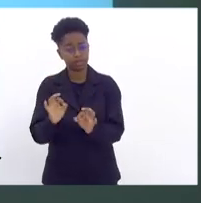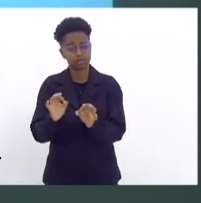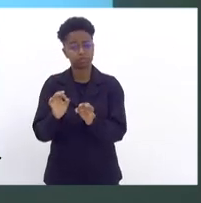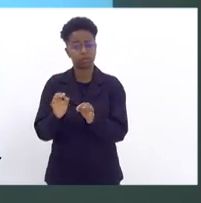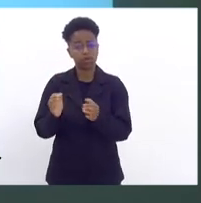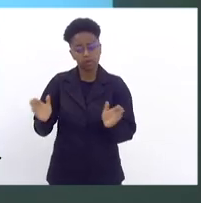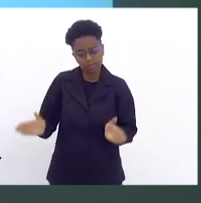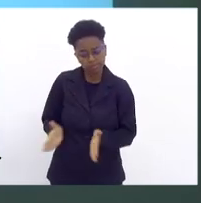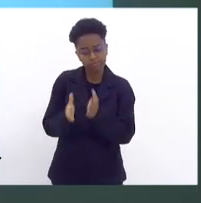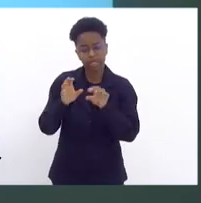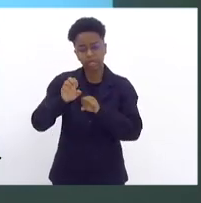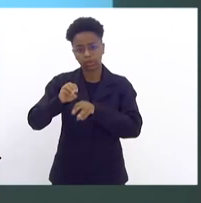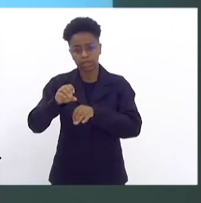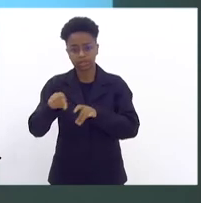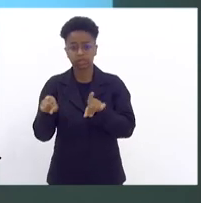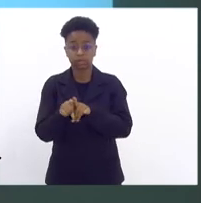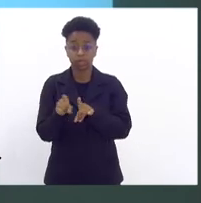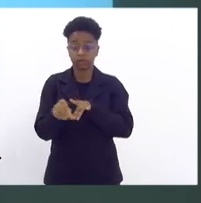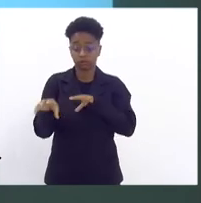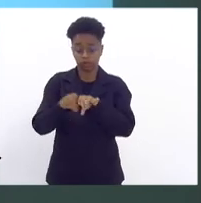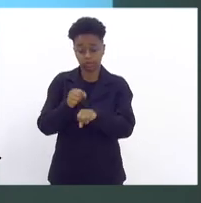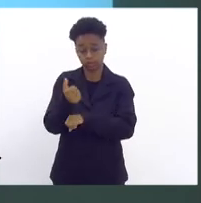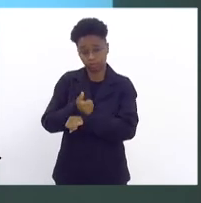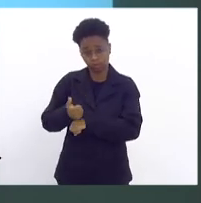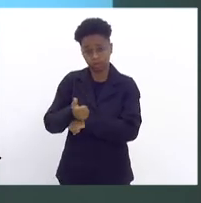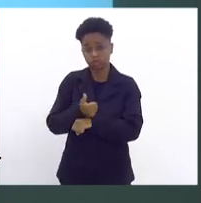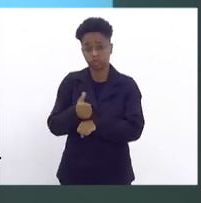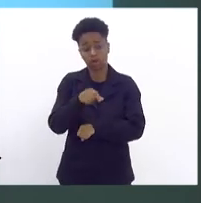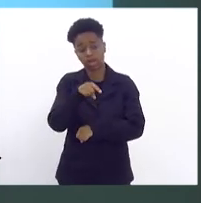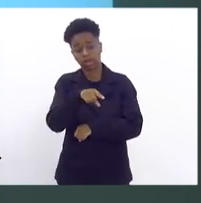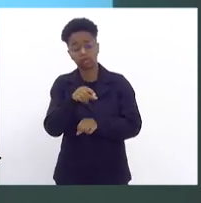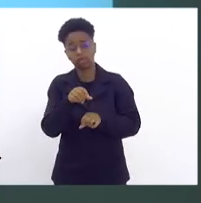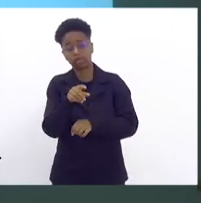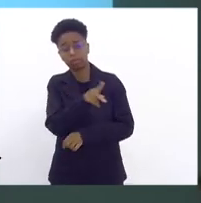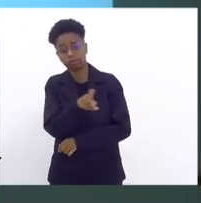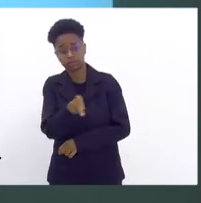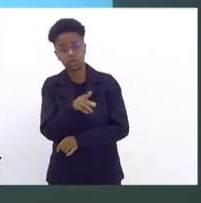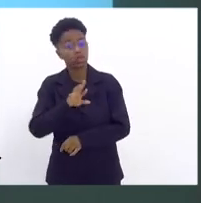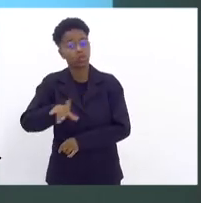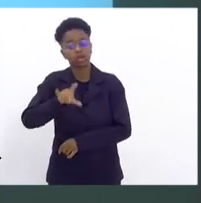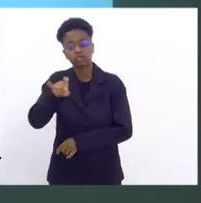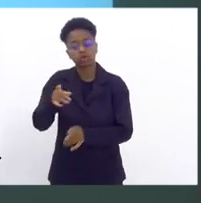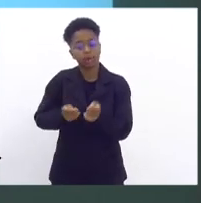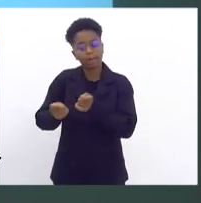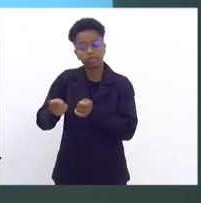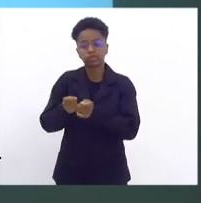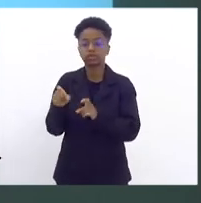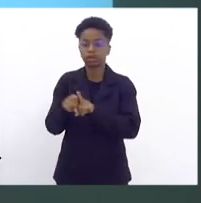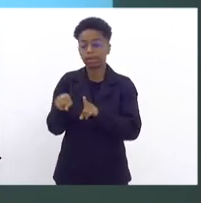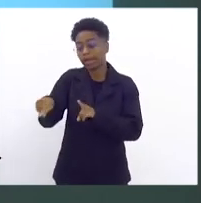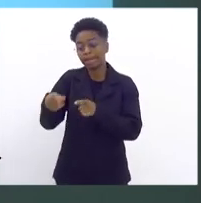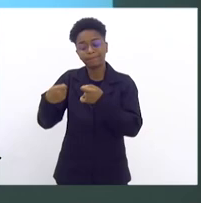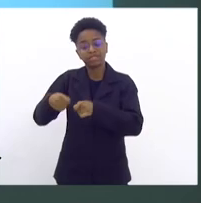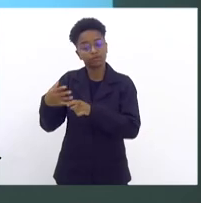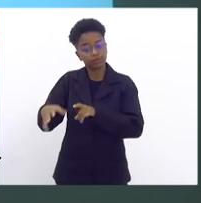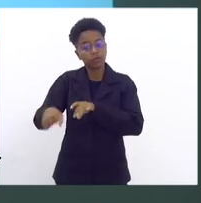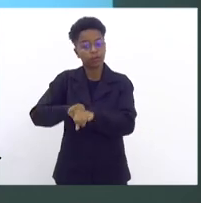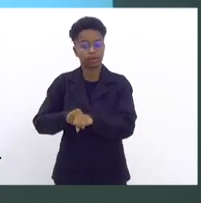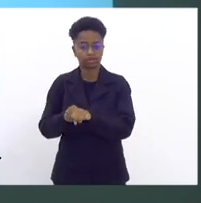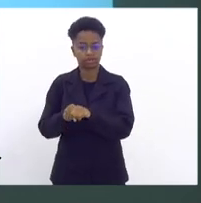na formação do profissional da educação não só do mediador e o mediador que seja um profissional que tem uma formação